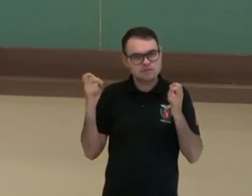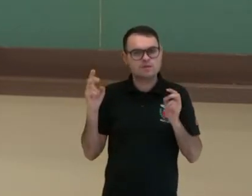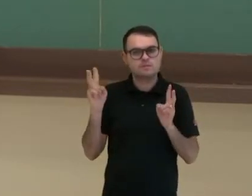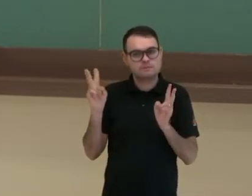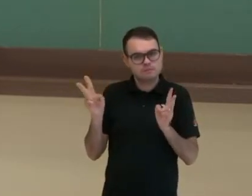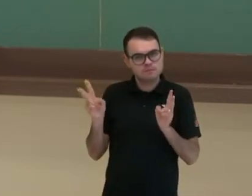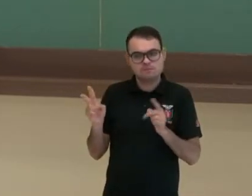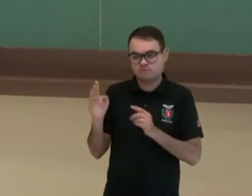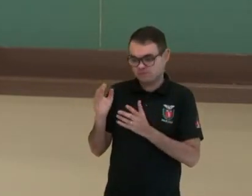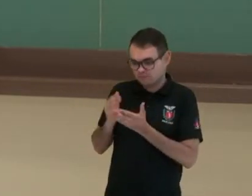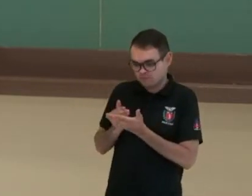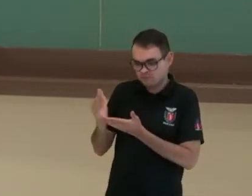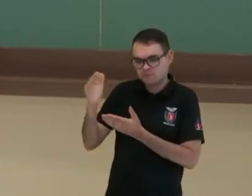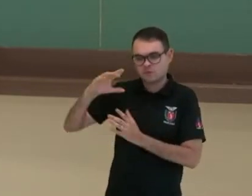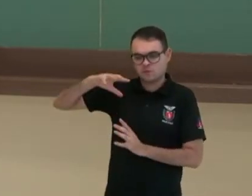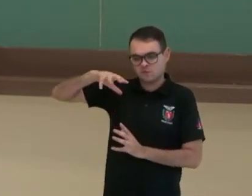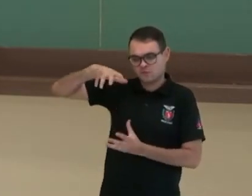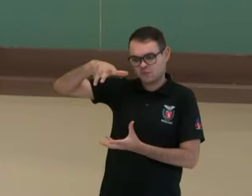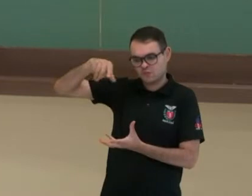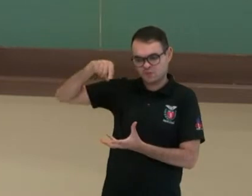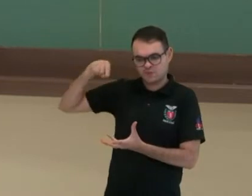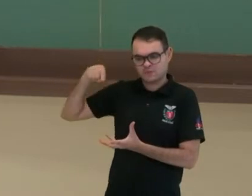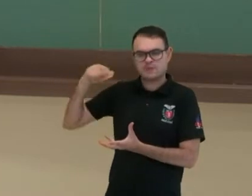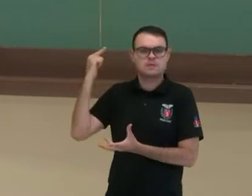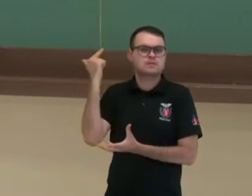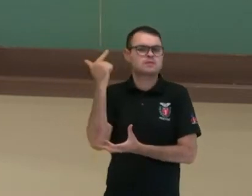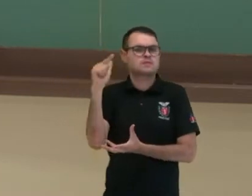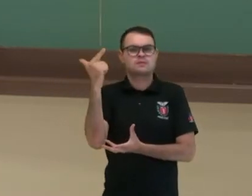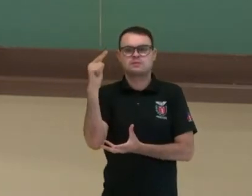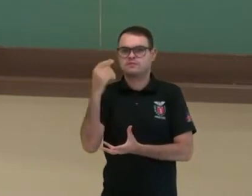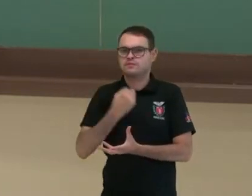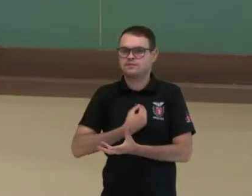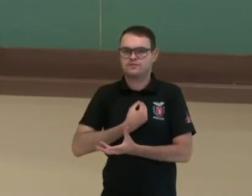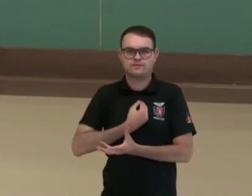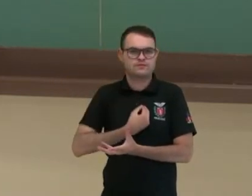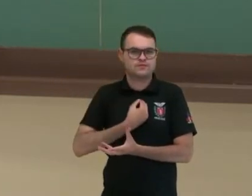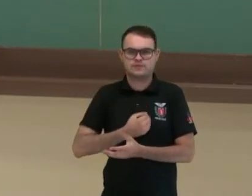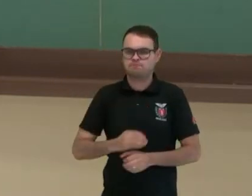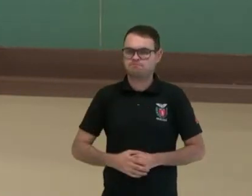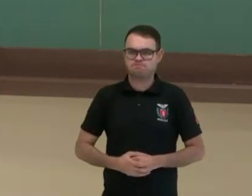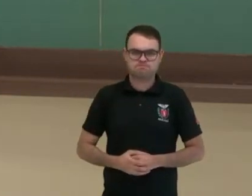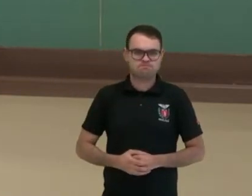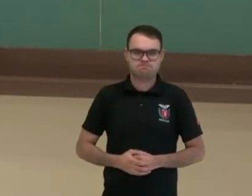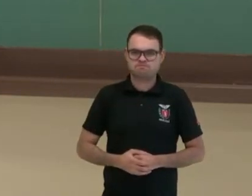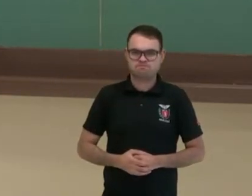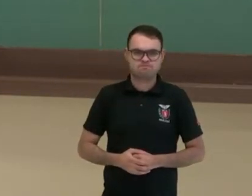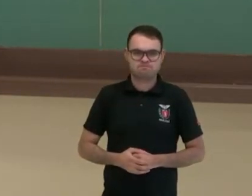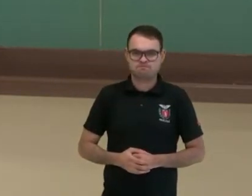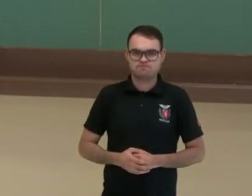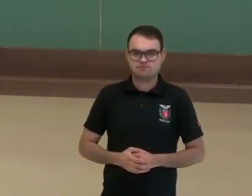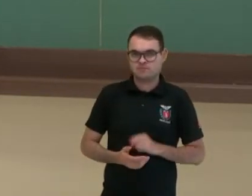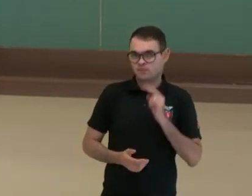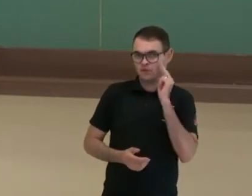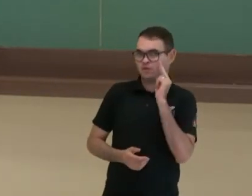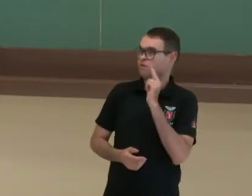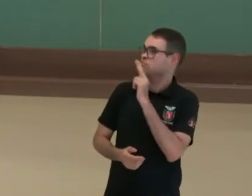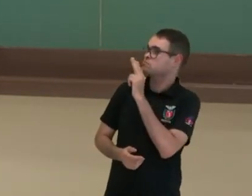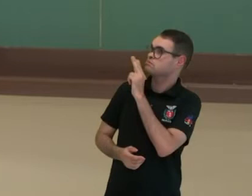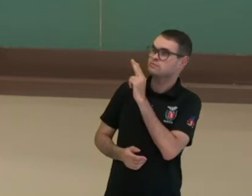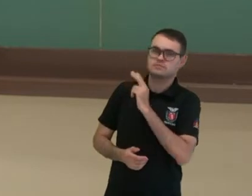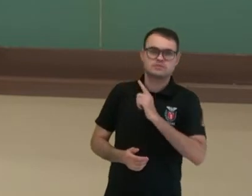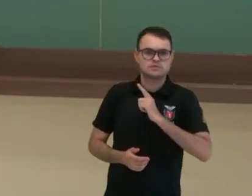nesse início o nosso planeta não dava condições para a vida. Se nós olharmos aqui, nós